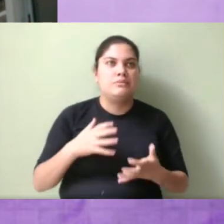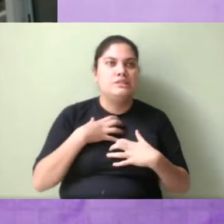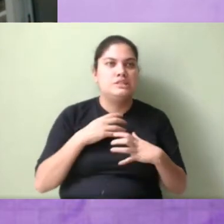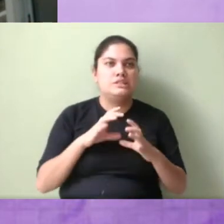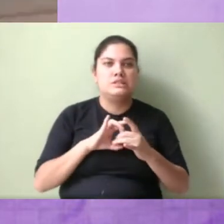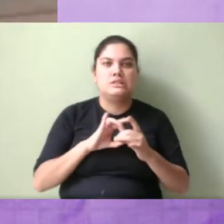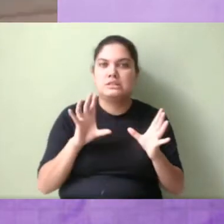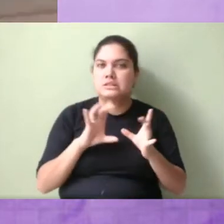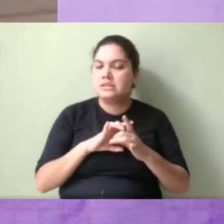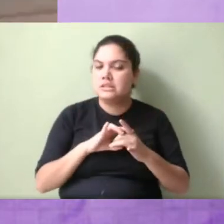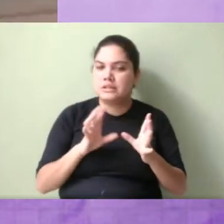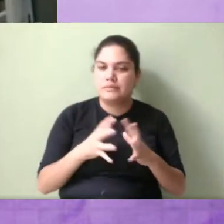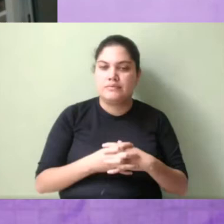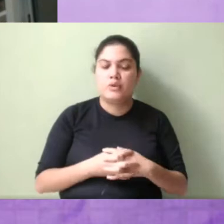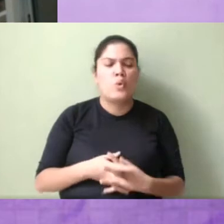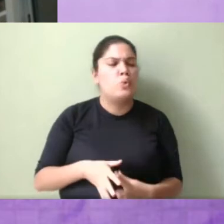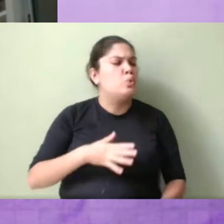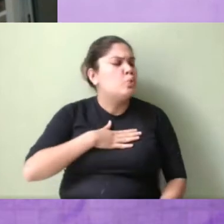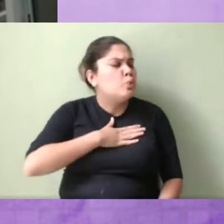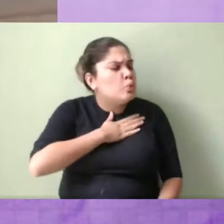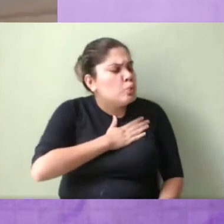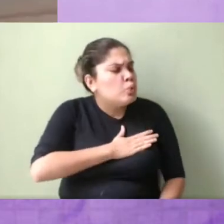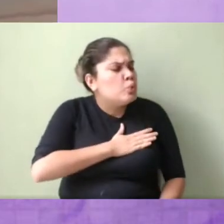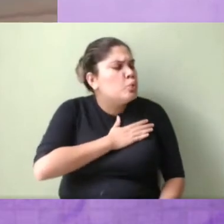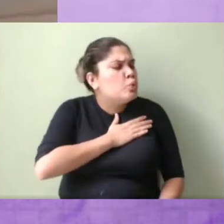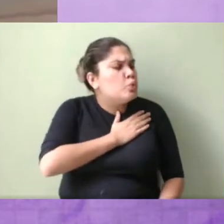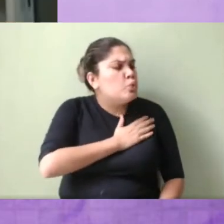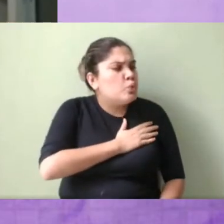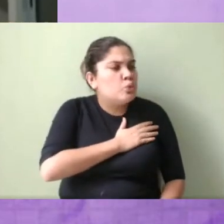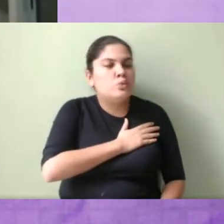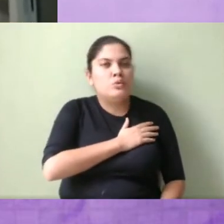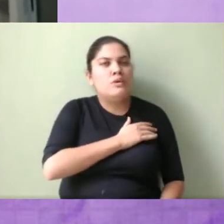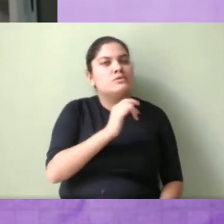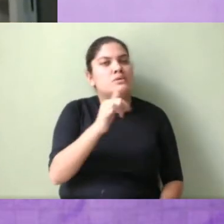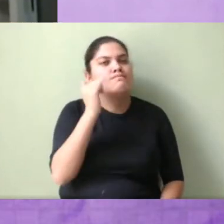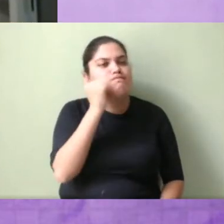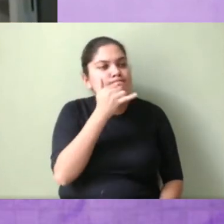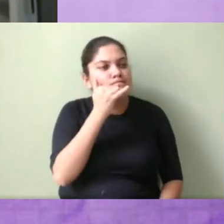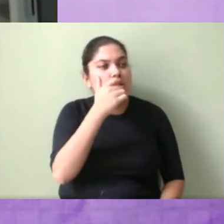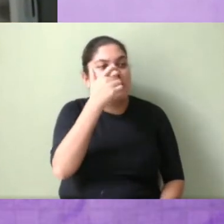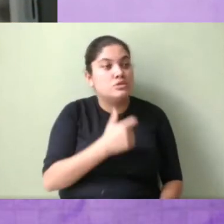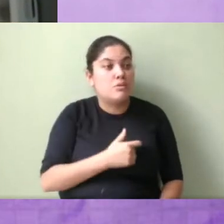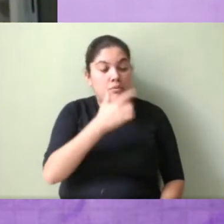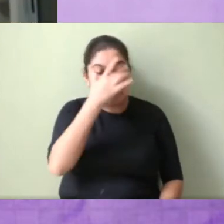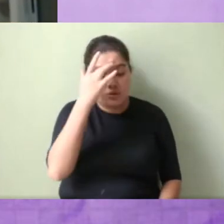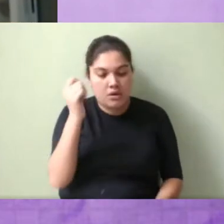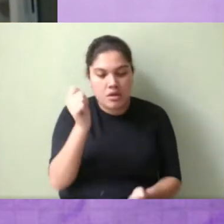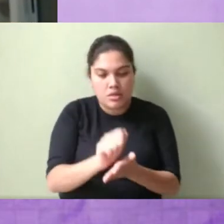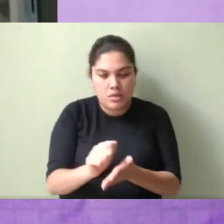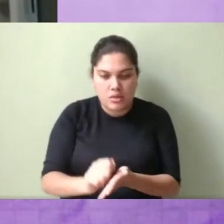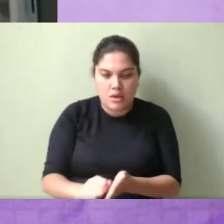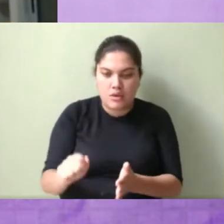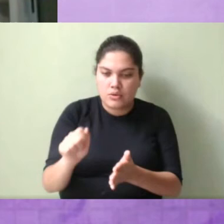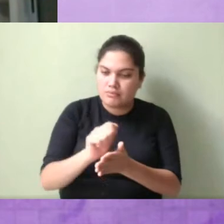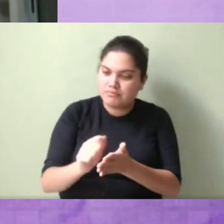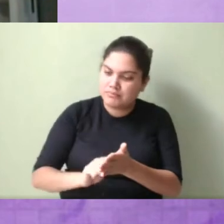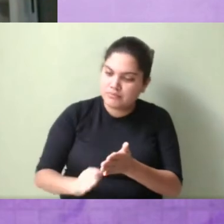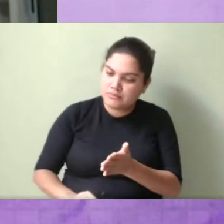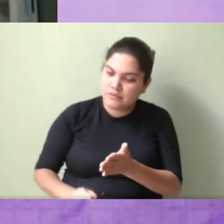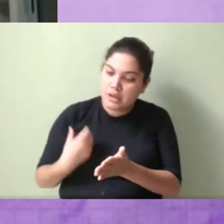super novinha. Então, assim, parece que nós somos entre amigas aqui. Então, eu me sinto muito à